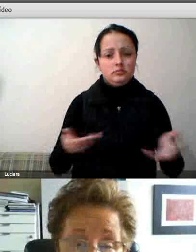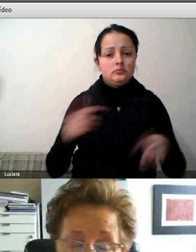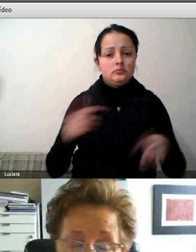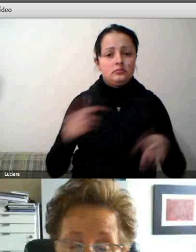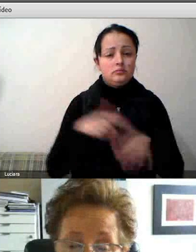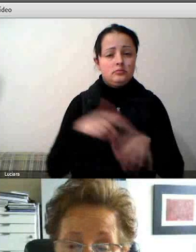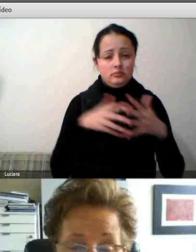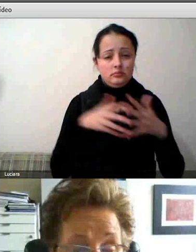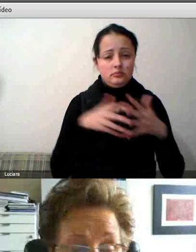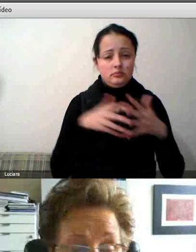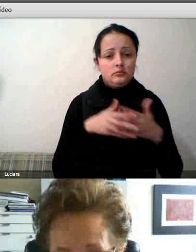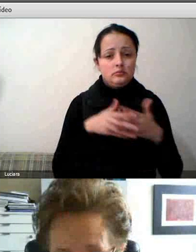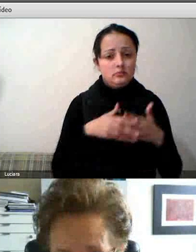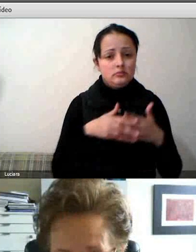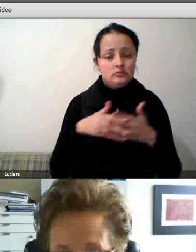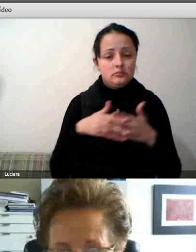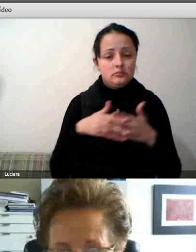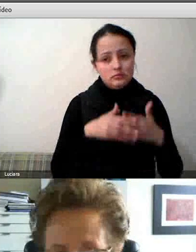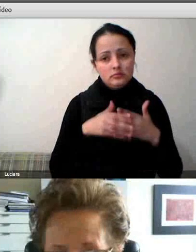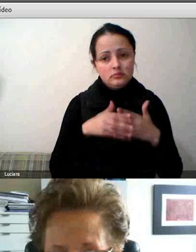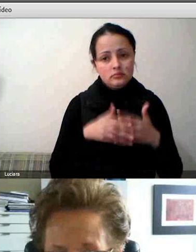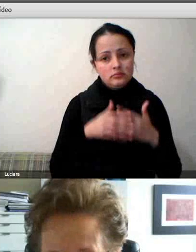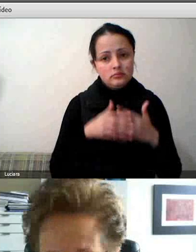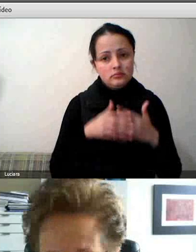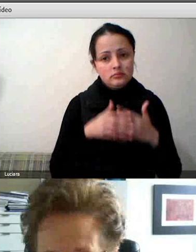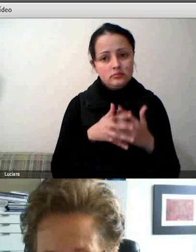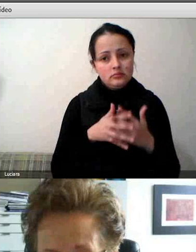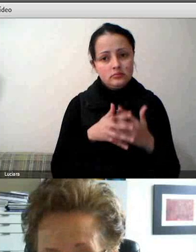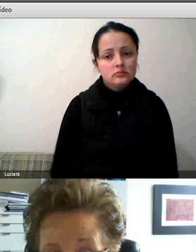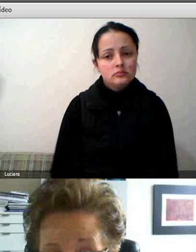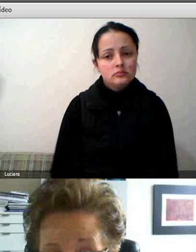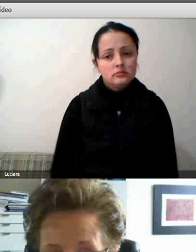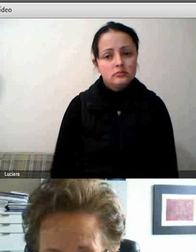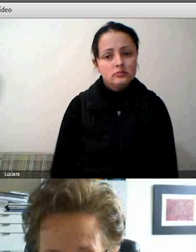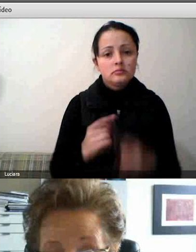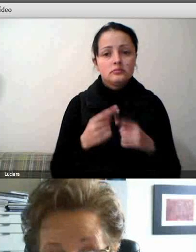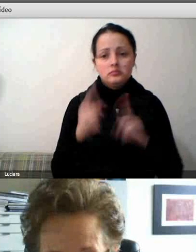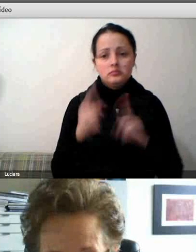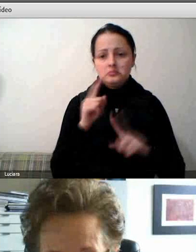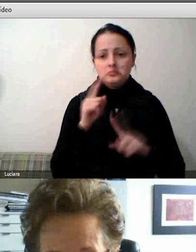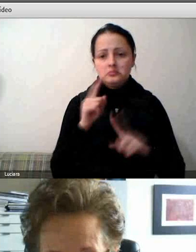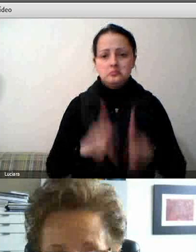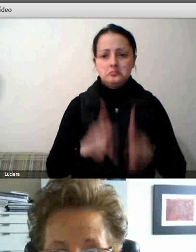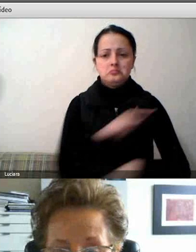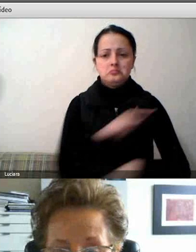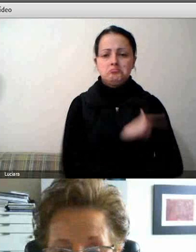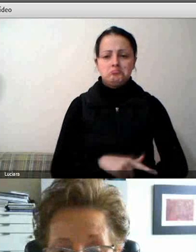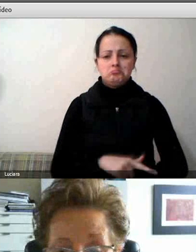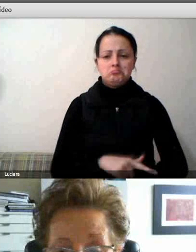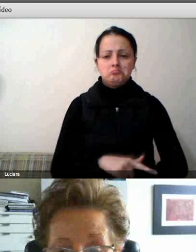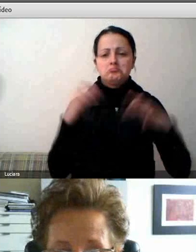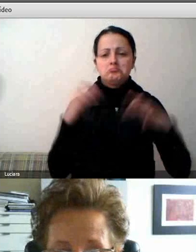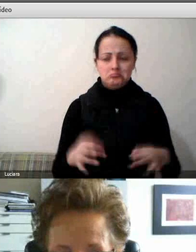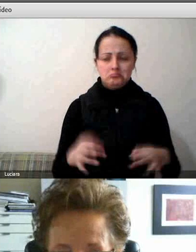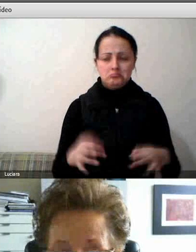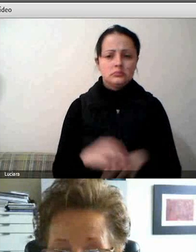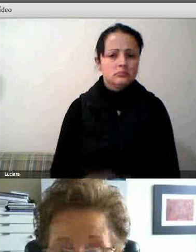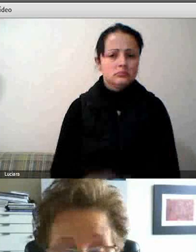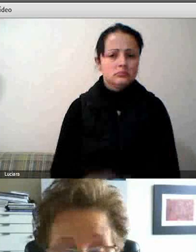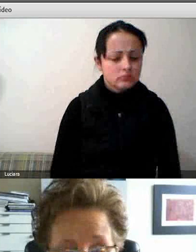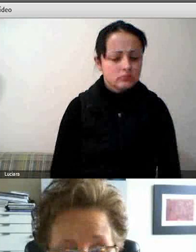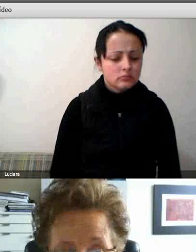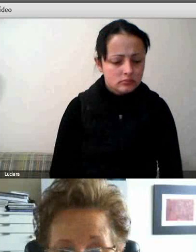Então, nós queremos desenvolvimento humano. O objetivo da educação na era digital, na cultura digital, é desenvolvimento humano,